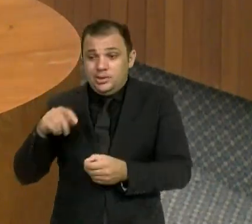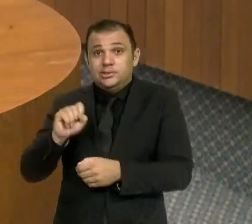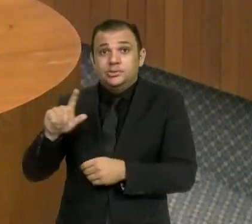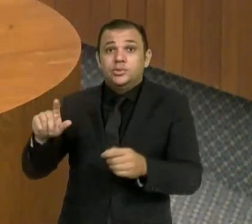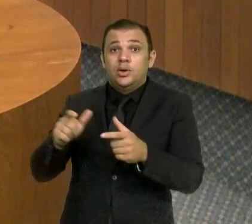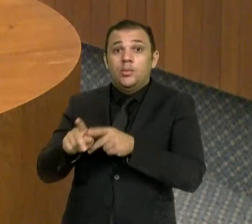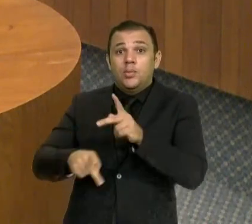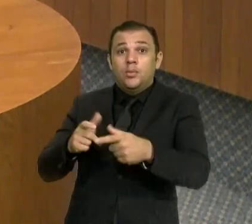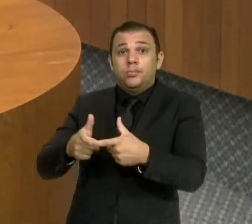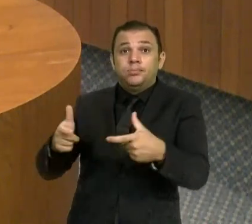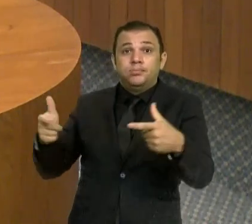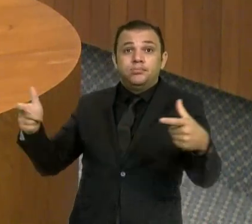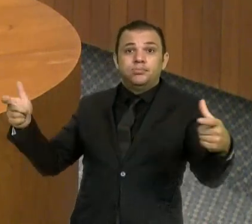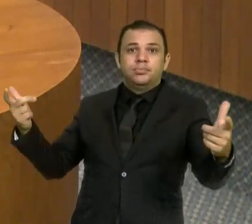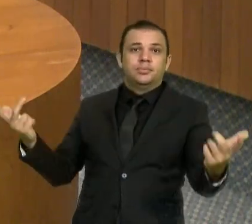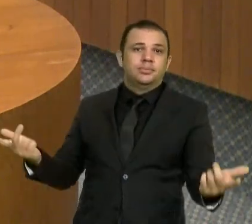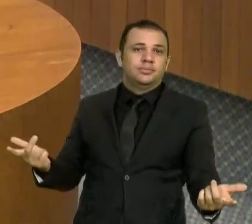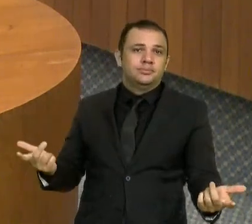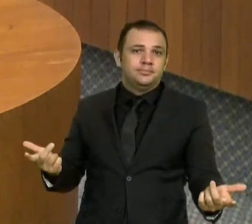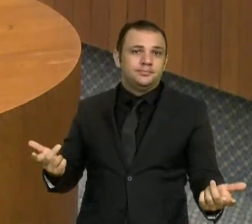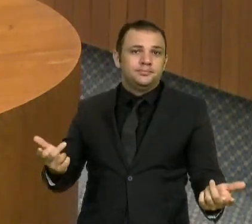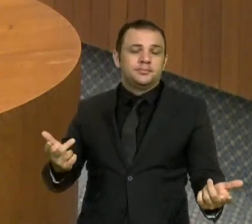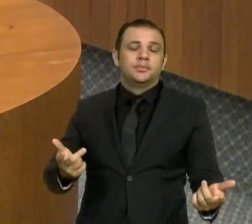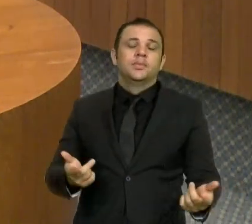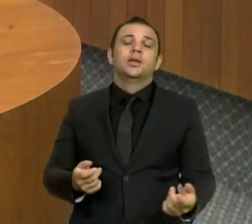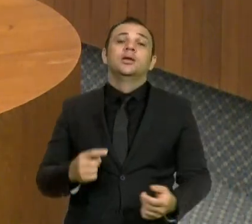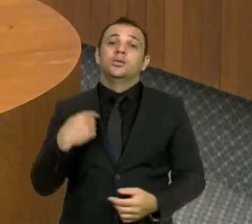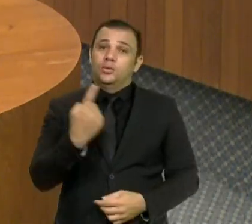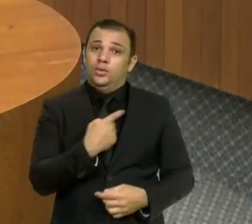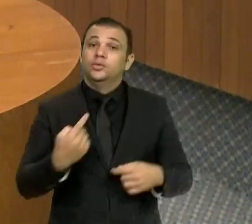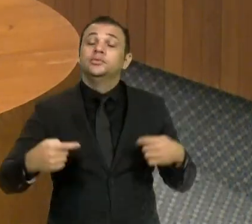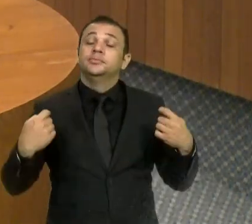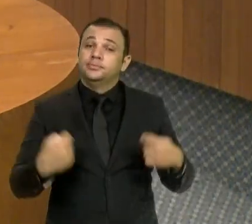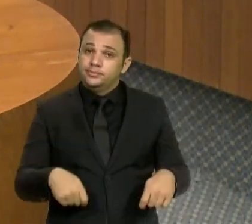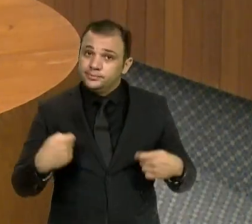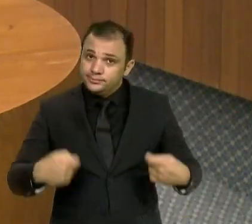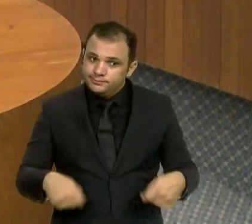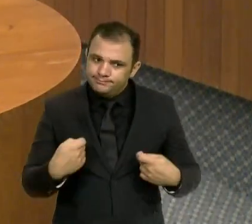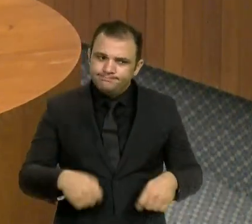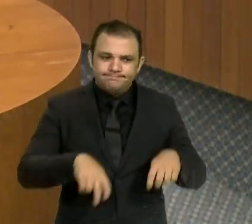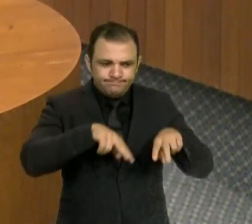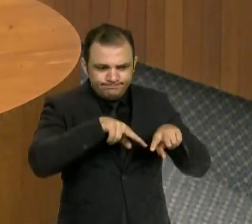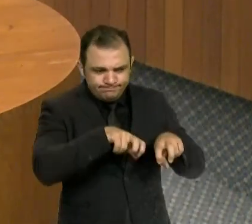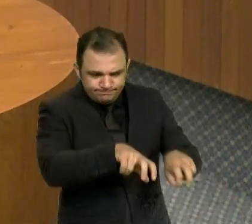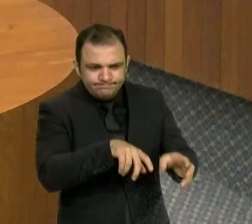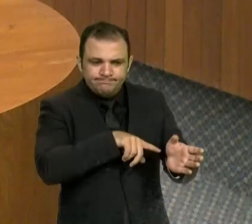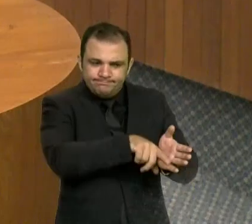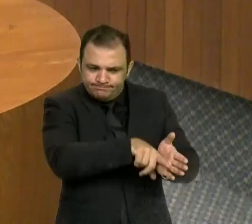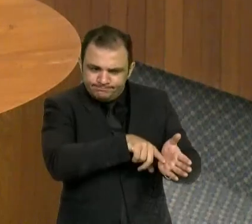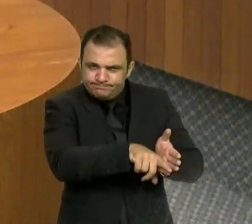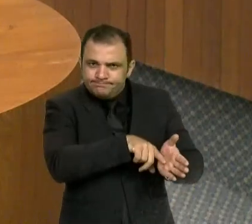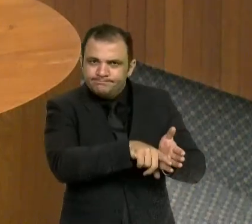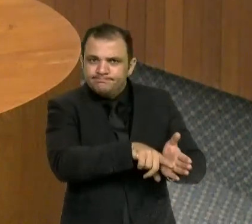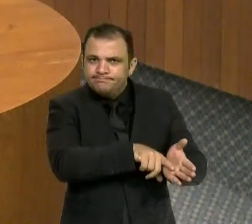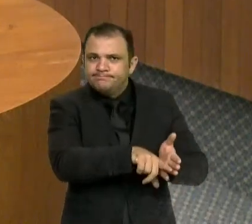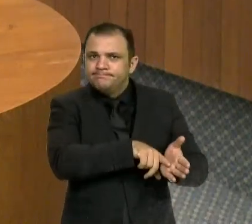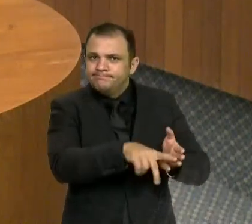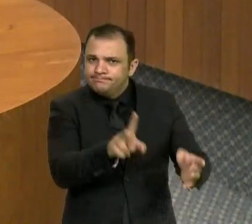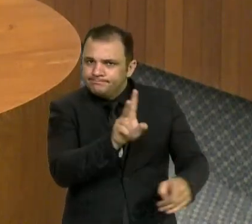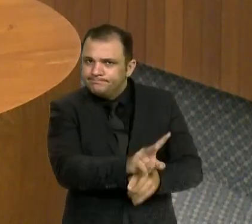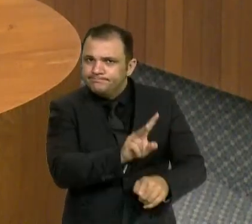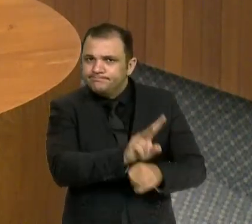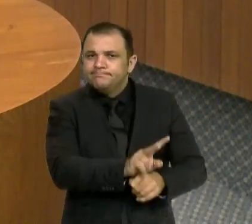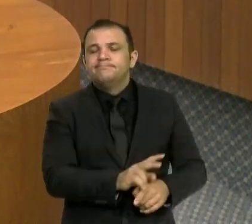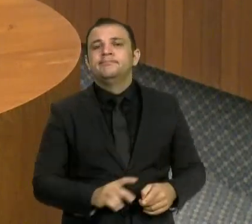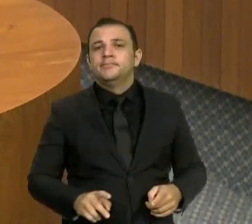dia? Então, nós precisamos, né, de desbruçar, e aí eu com certeza, a gente convoca a